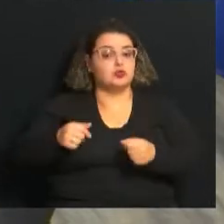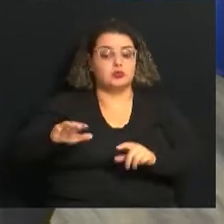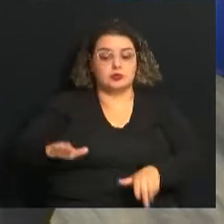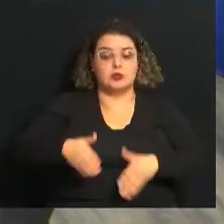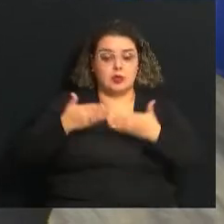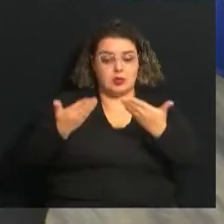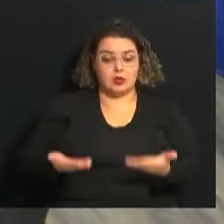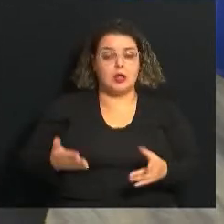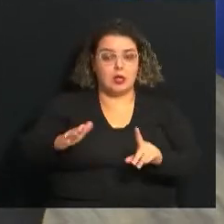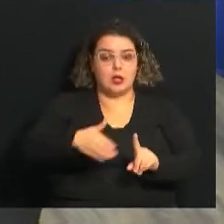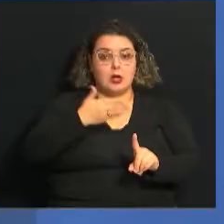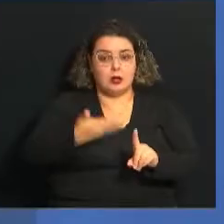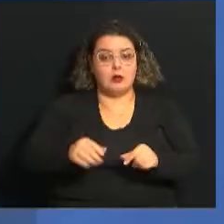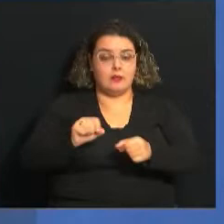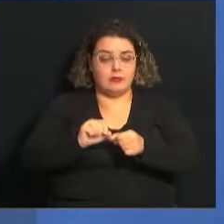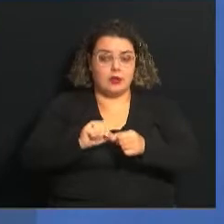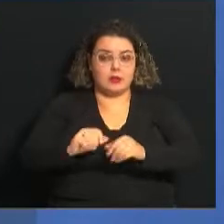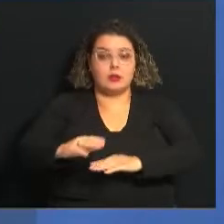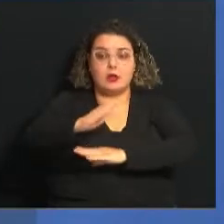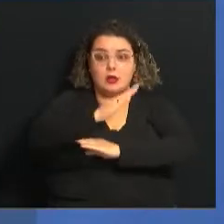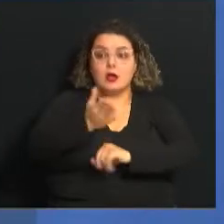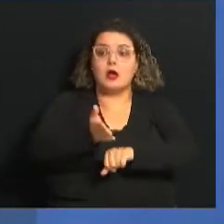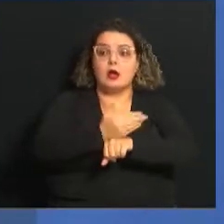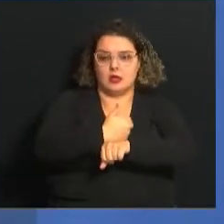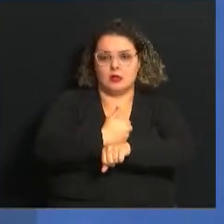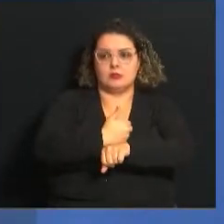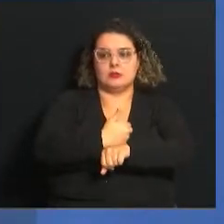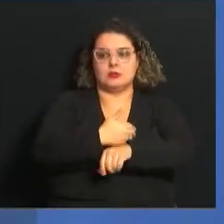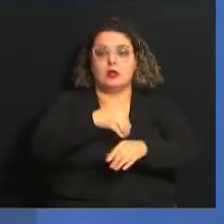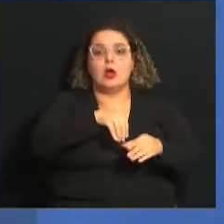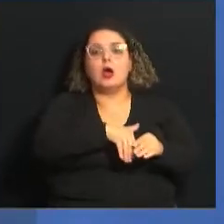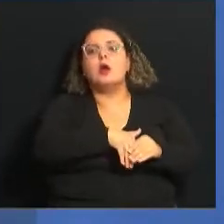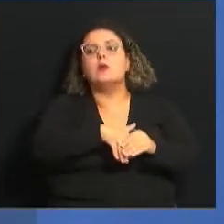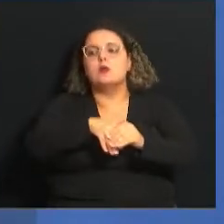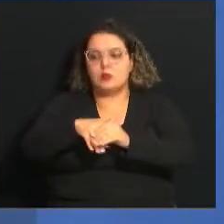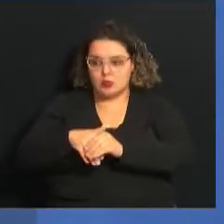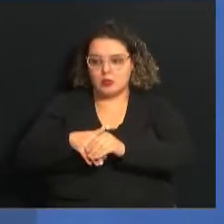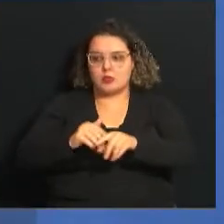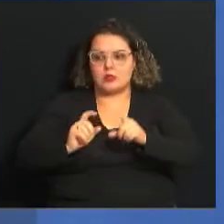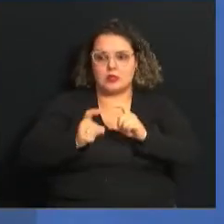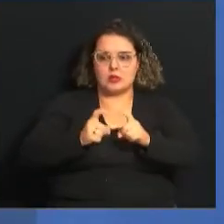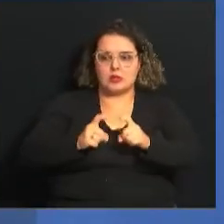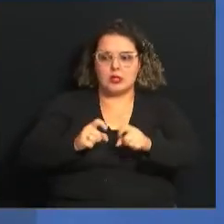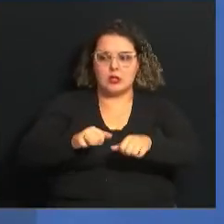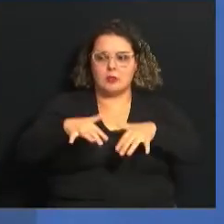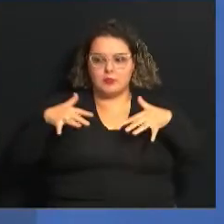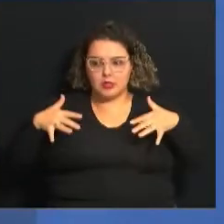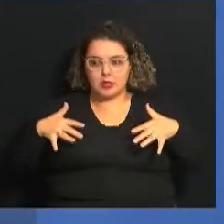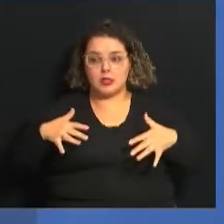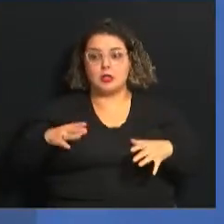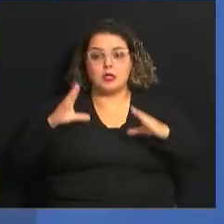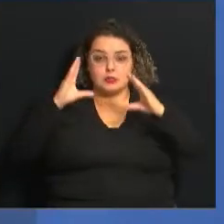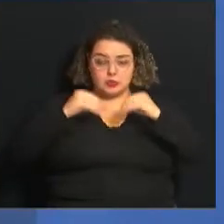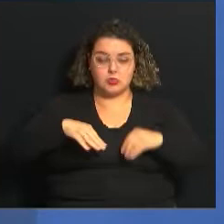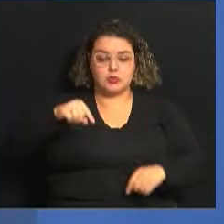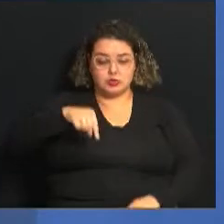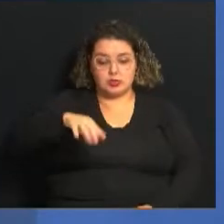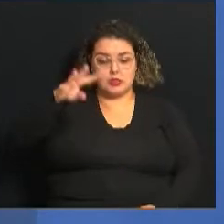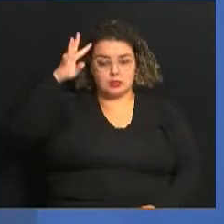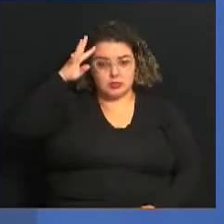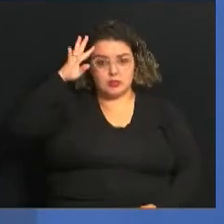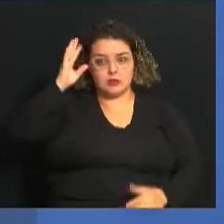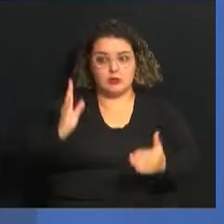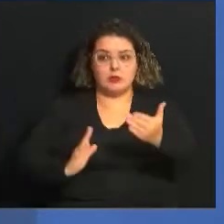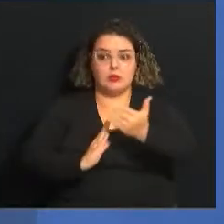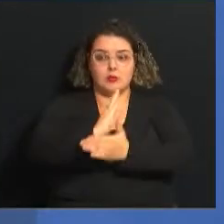feitas pela Câmara antes passam por votação em reunião plenária. E na noite desta quarta-feira foi aprovado em